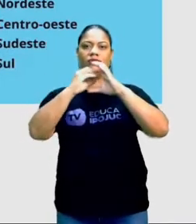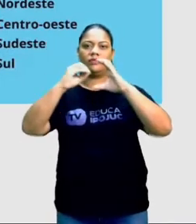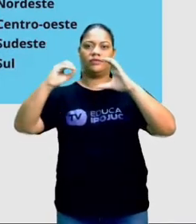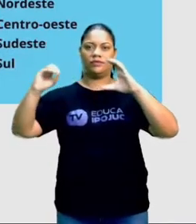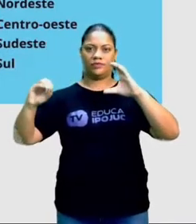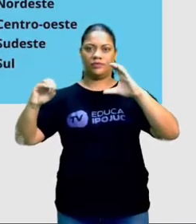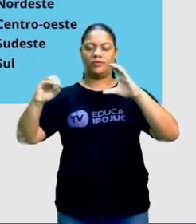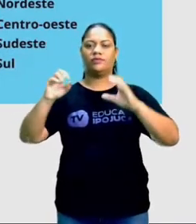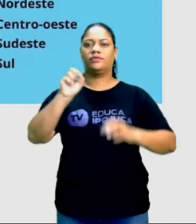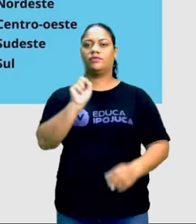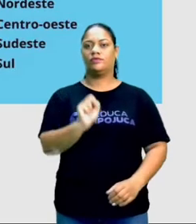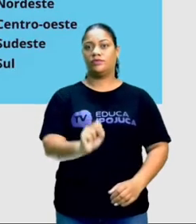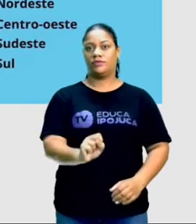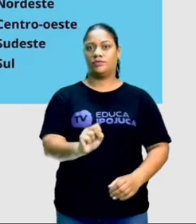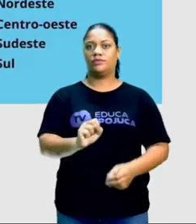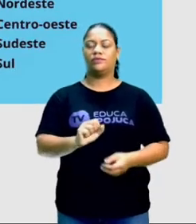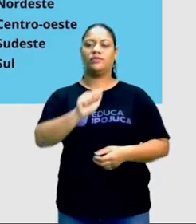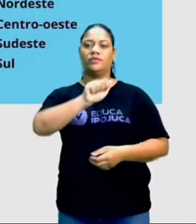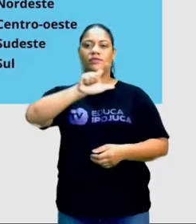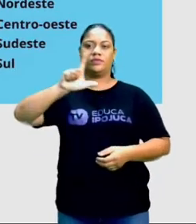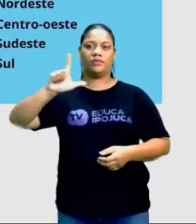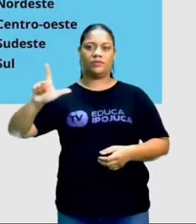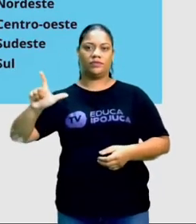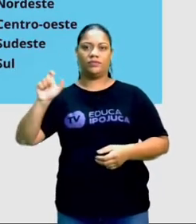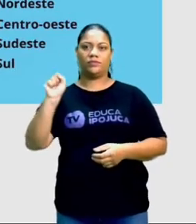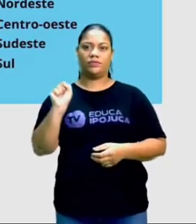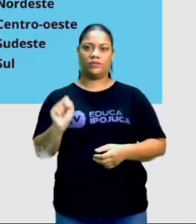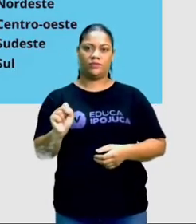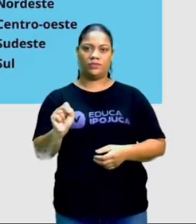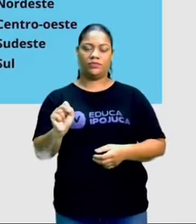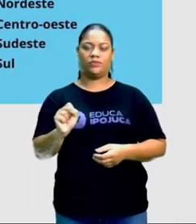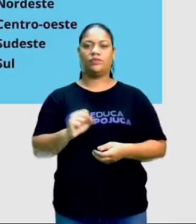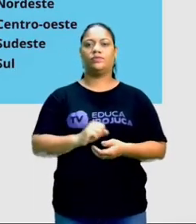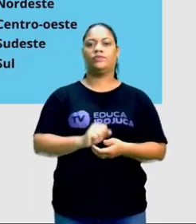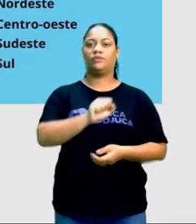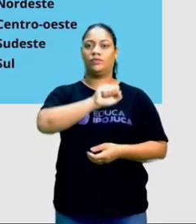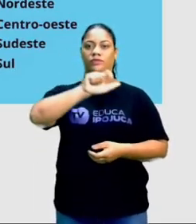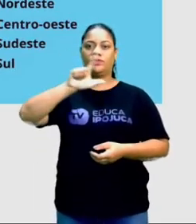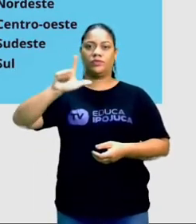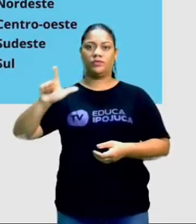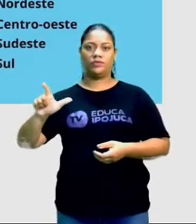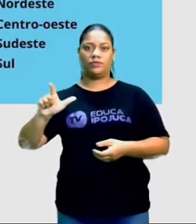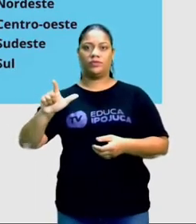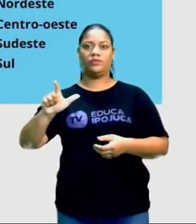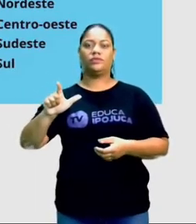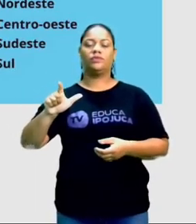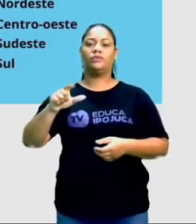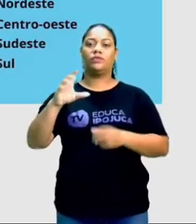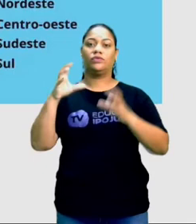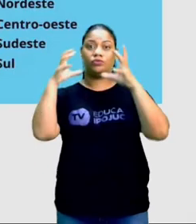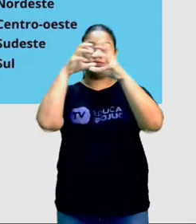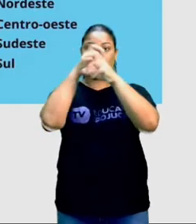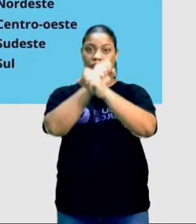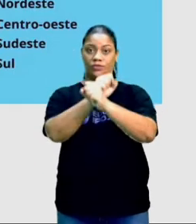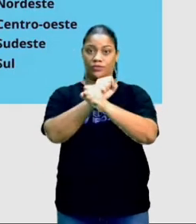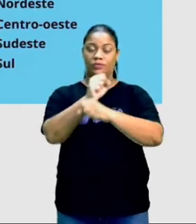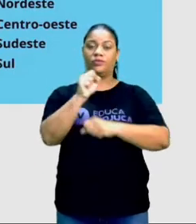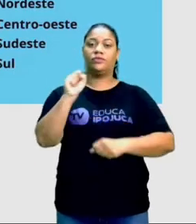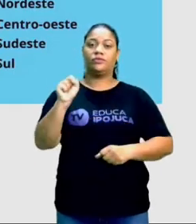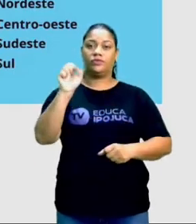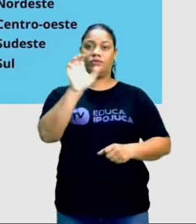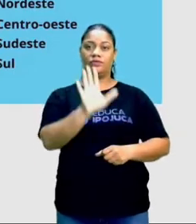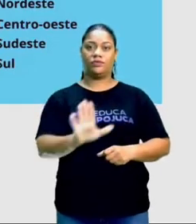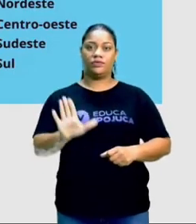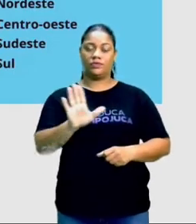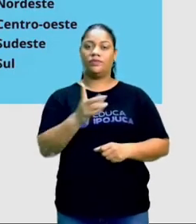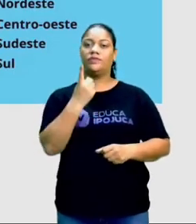sul. A cor azul configurando o sul do país, o azul marinho configurando o nosso sudeste,